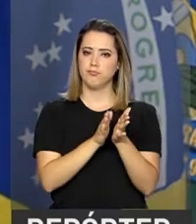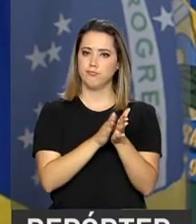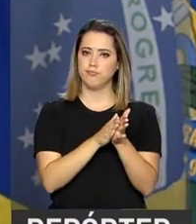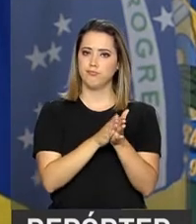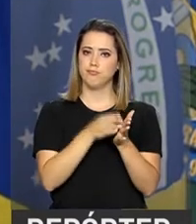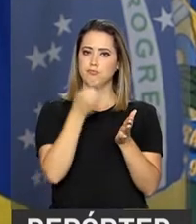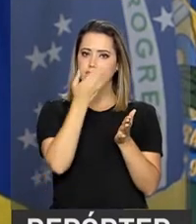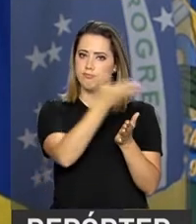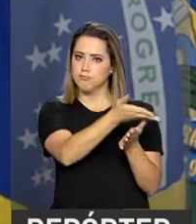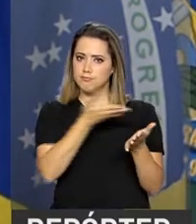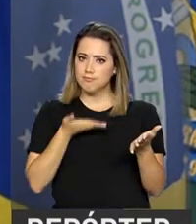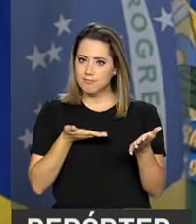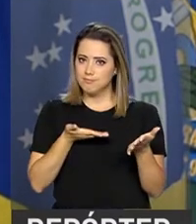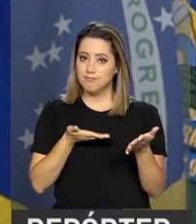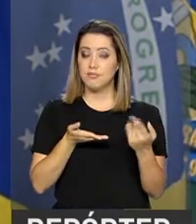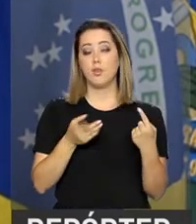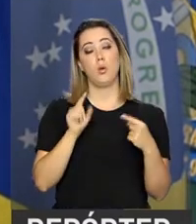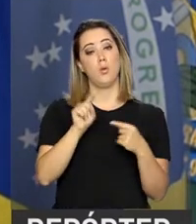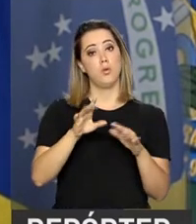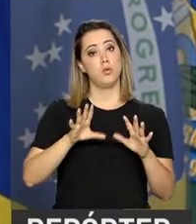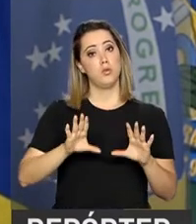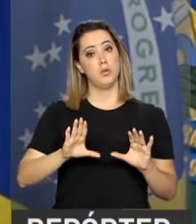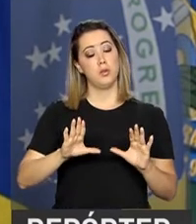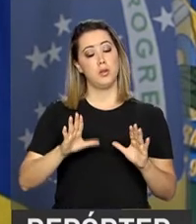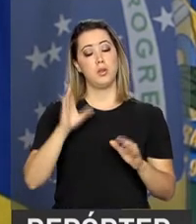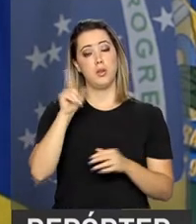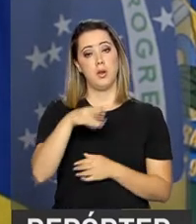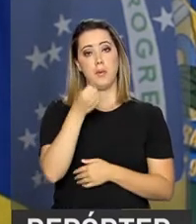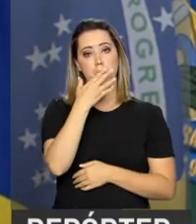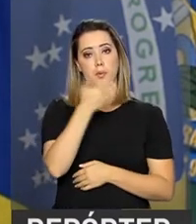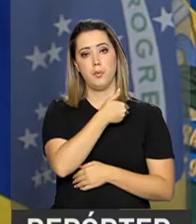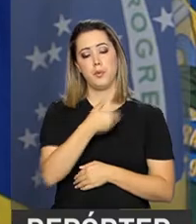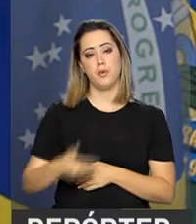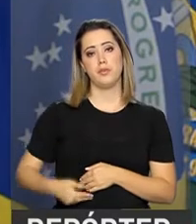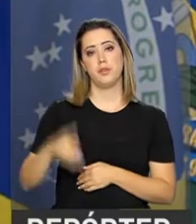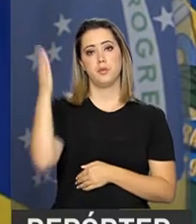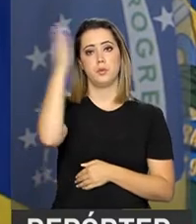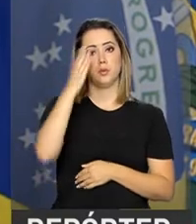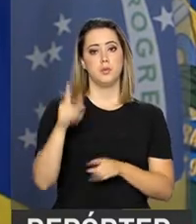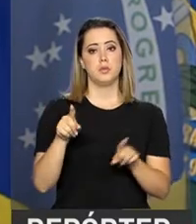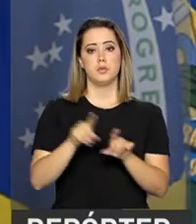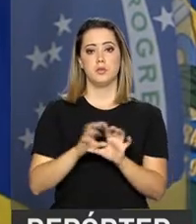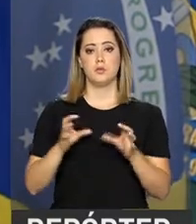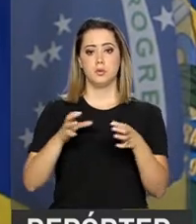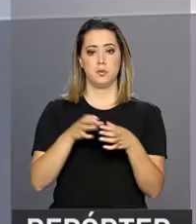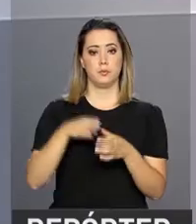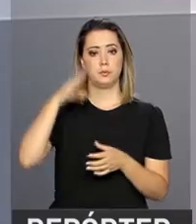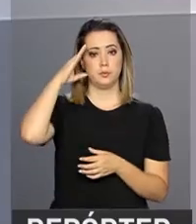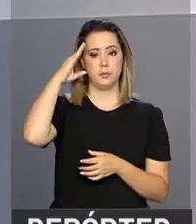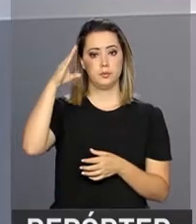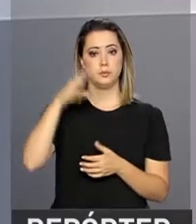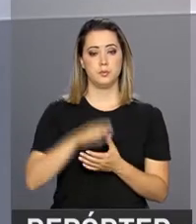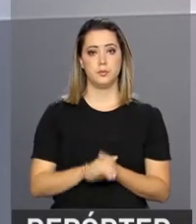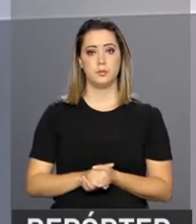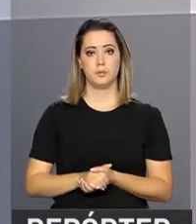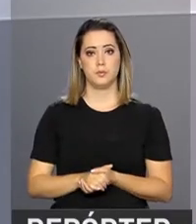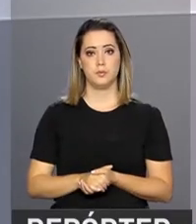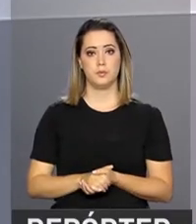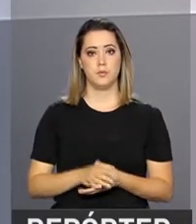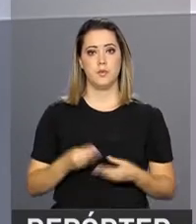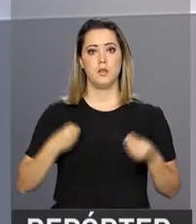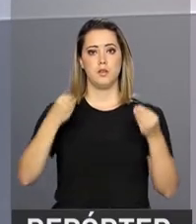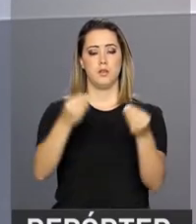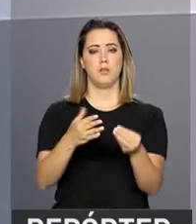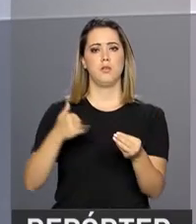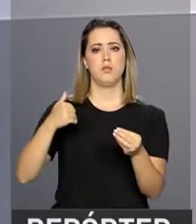que engrandece o governo brasileiro e engrandece as Forças Armadas. Garantir